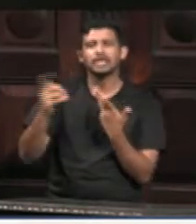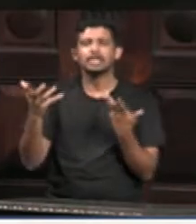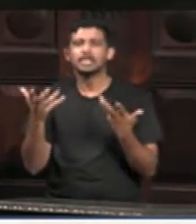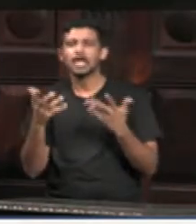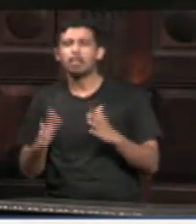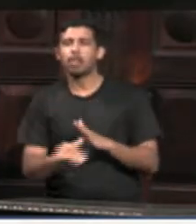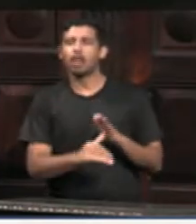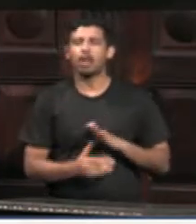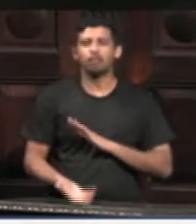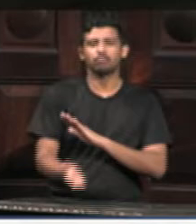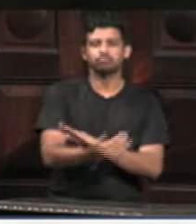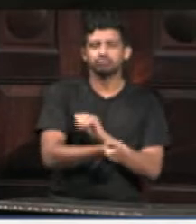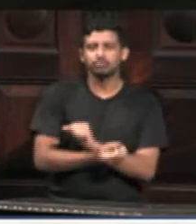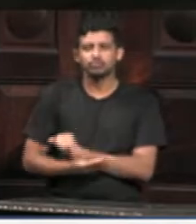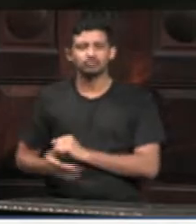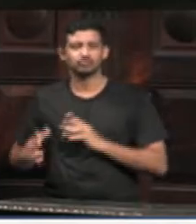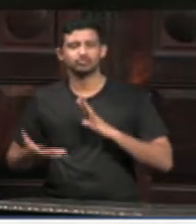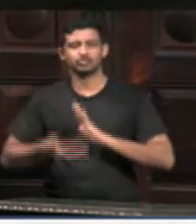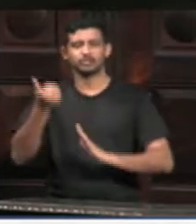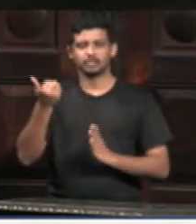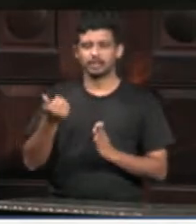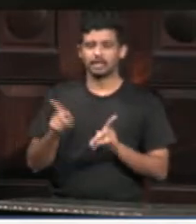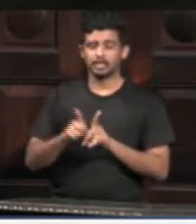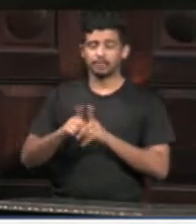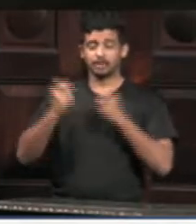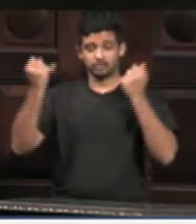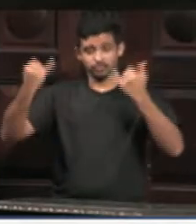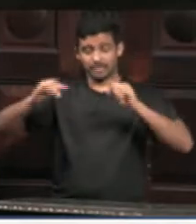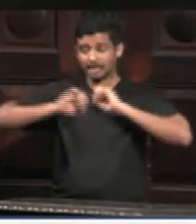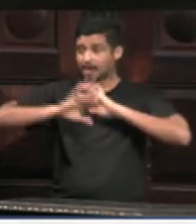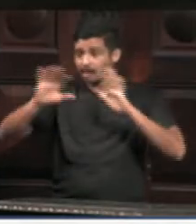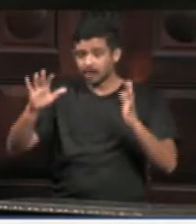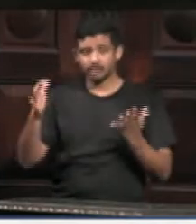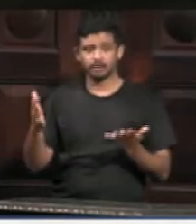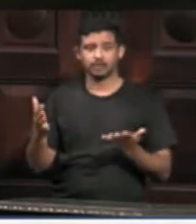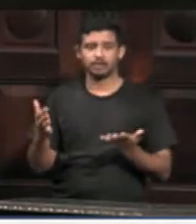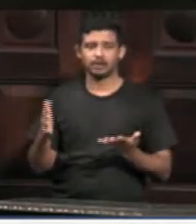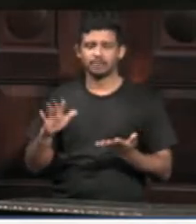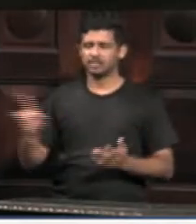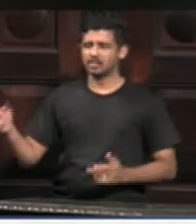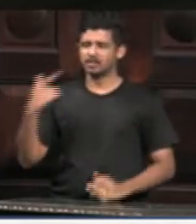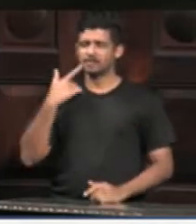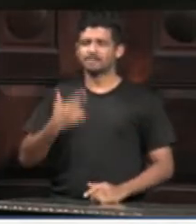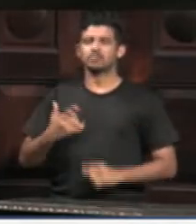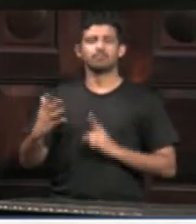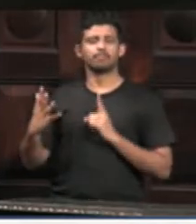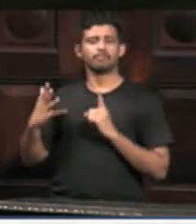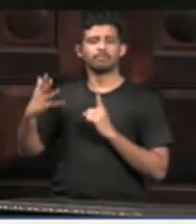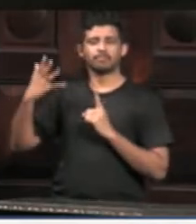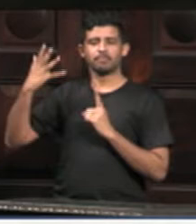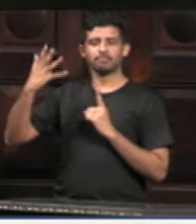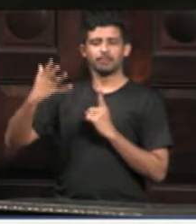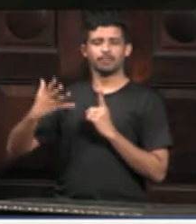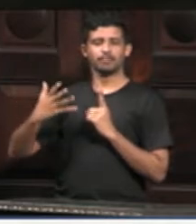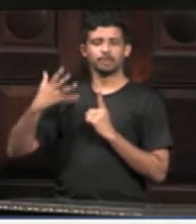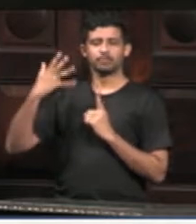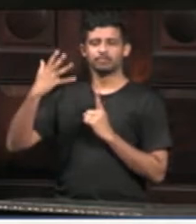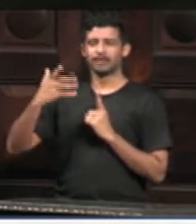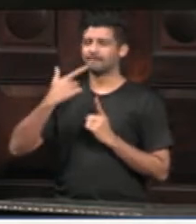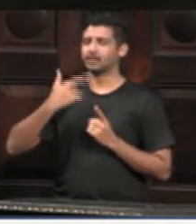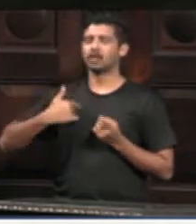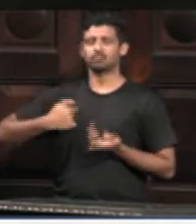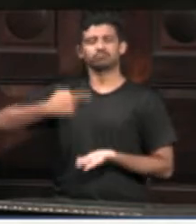o aprofundamento dos mecanismos de transparência e não que viesse com um discurso de que se